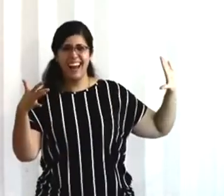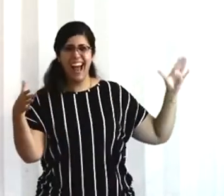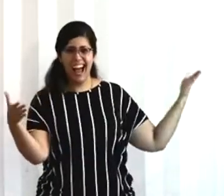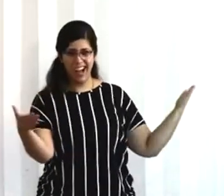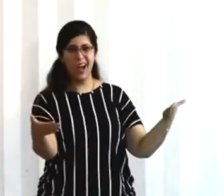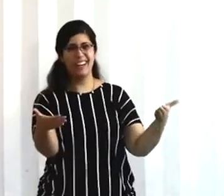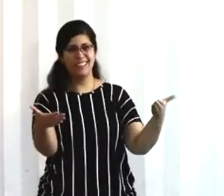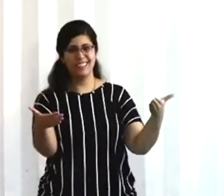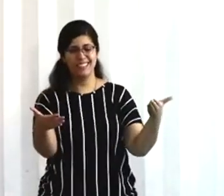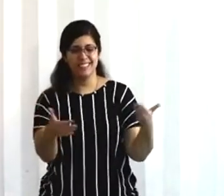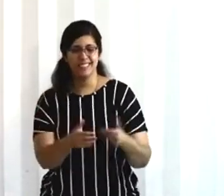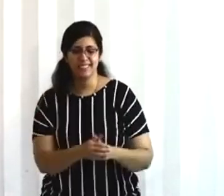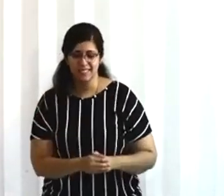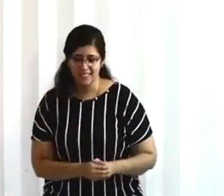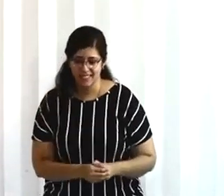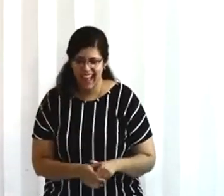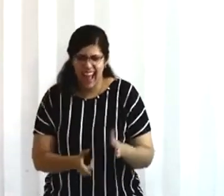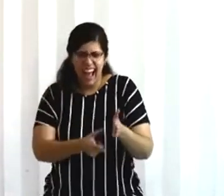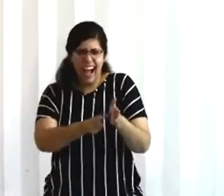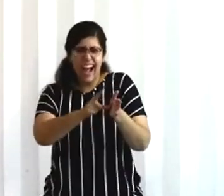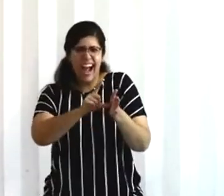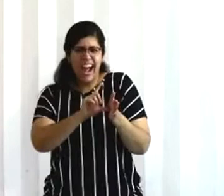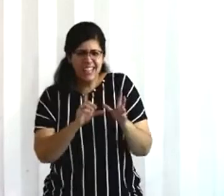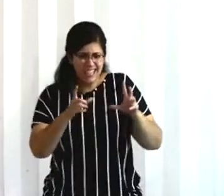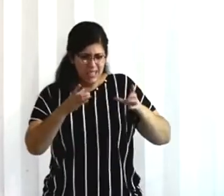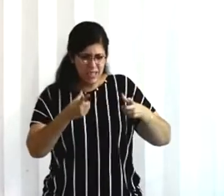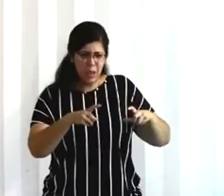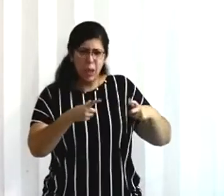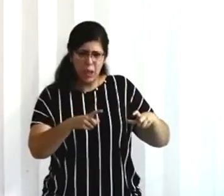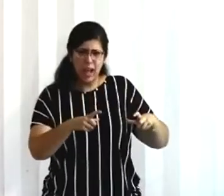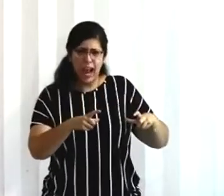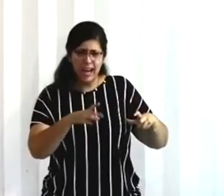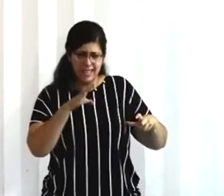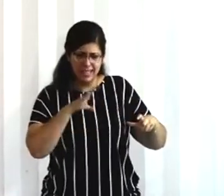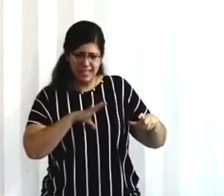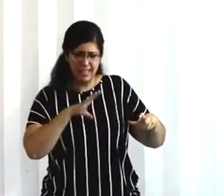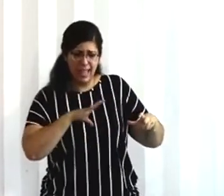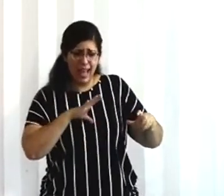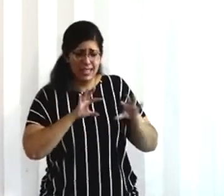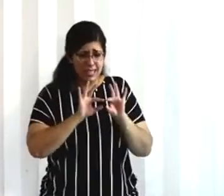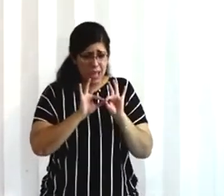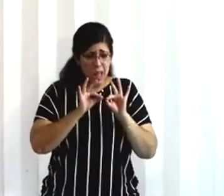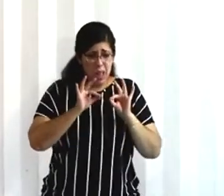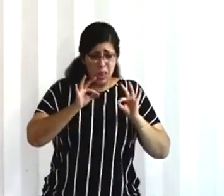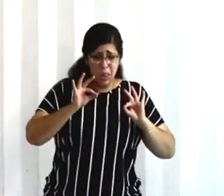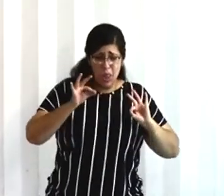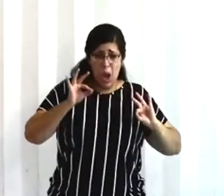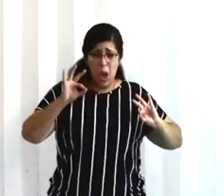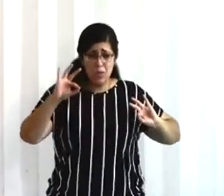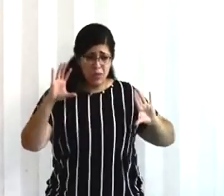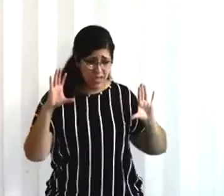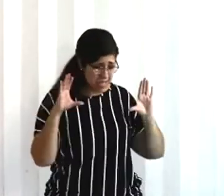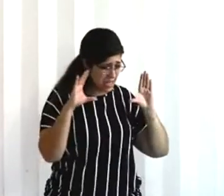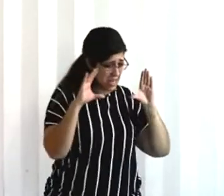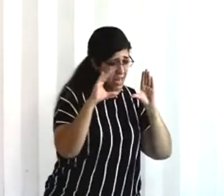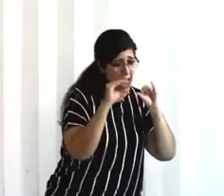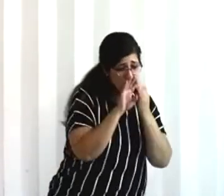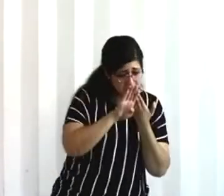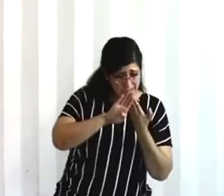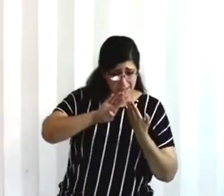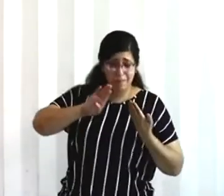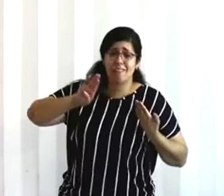aflita não continuará a obscuridade. O povo que andava em trevas, como